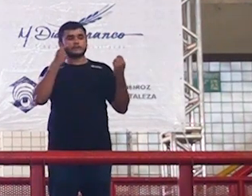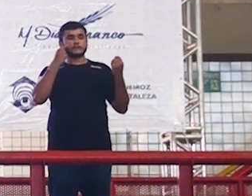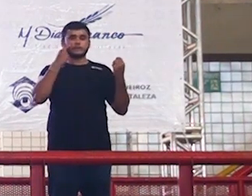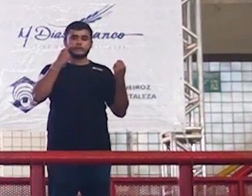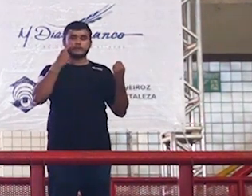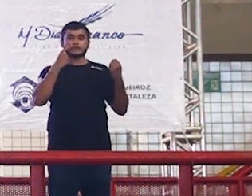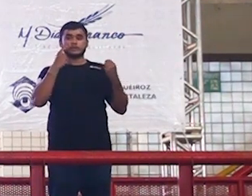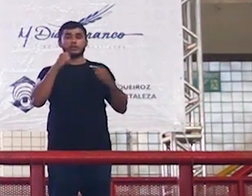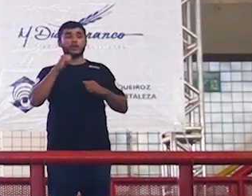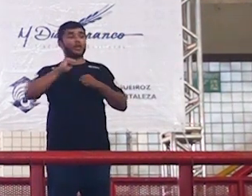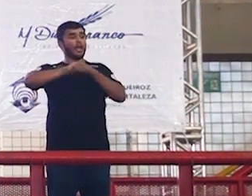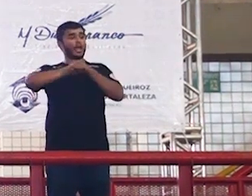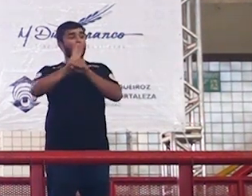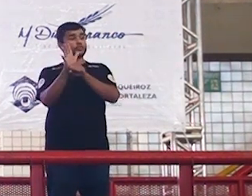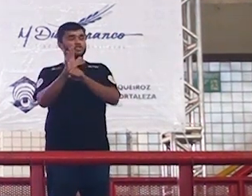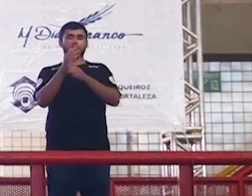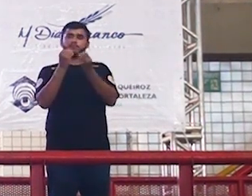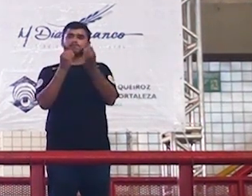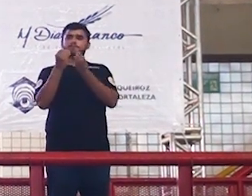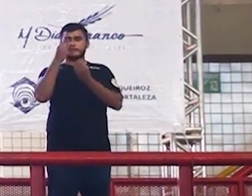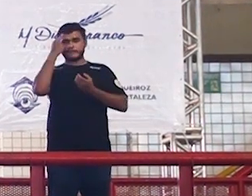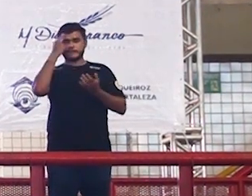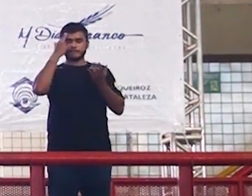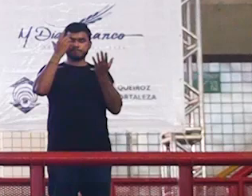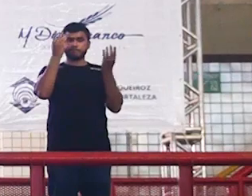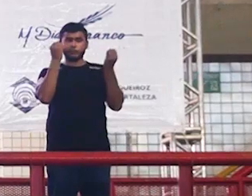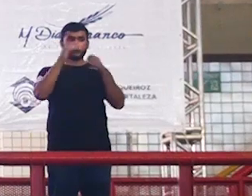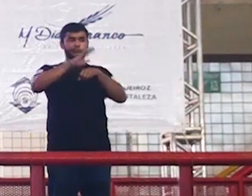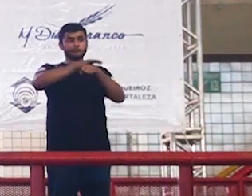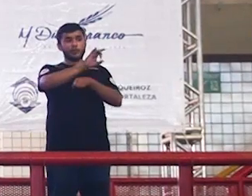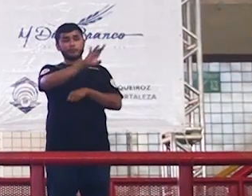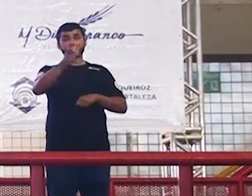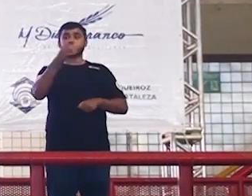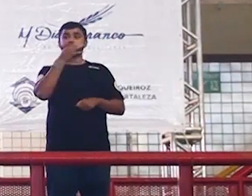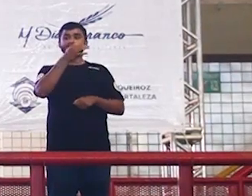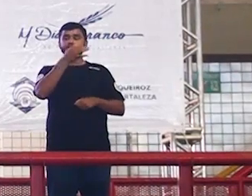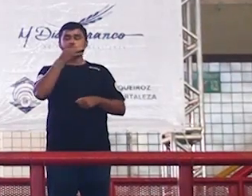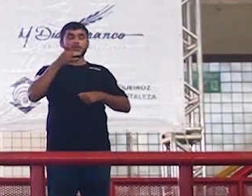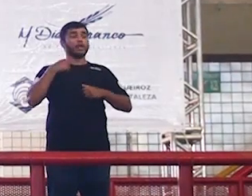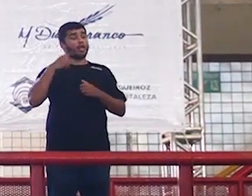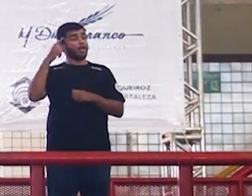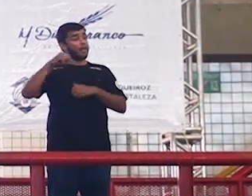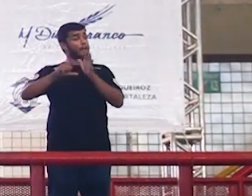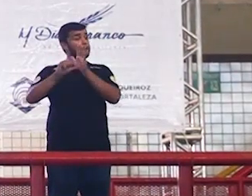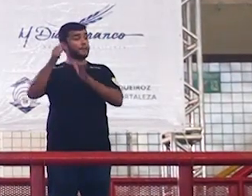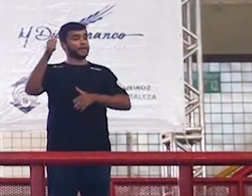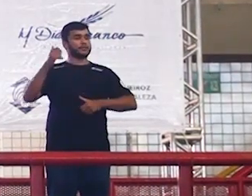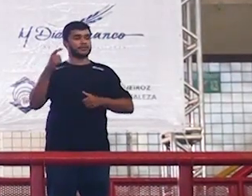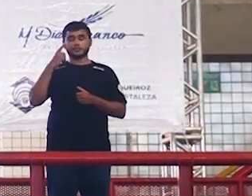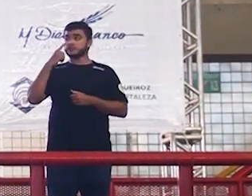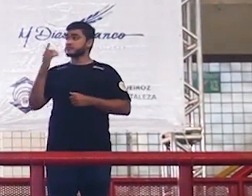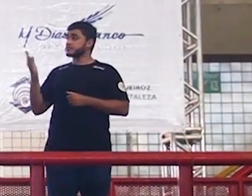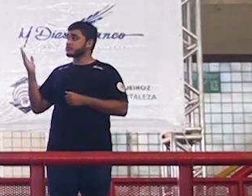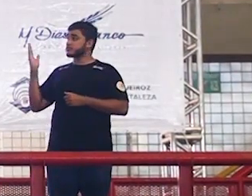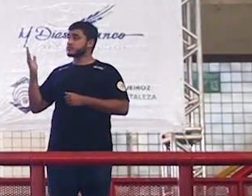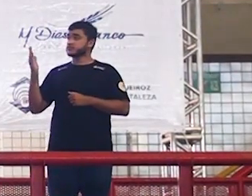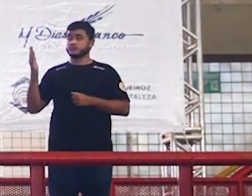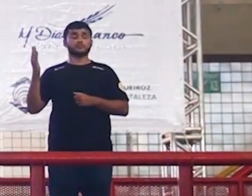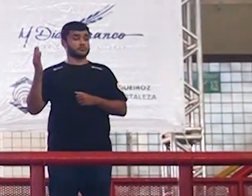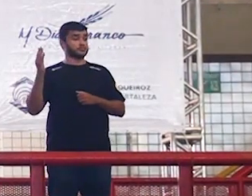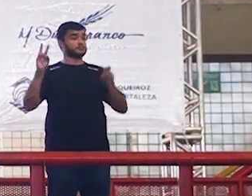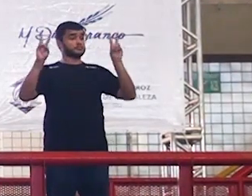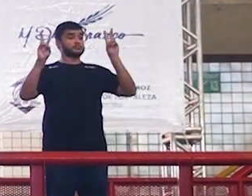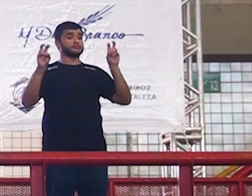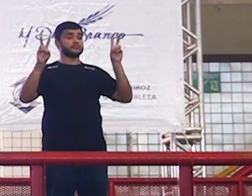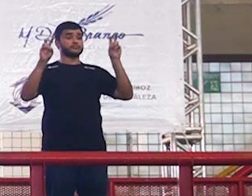É um tema abstrato, é um tema subjetivo. A primeira edição do Enem foi um tema